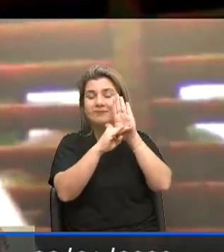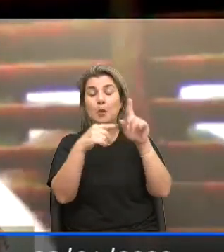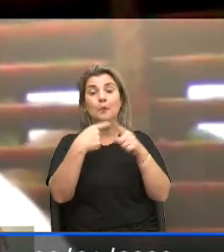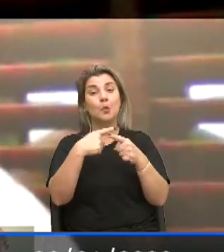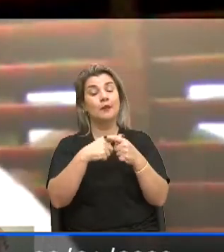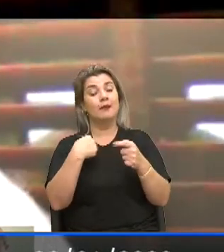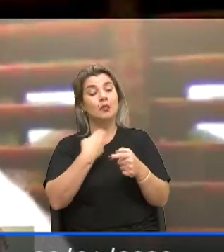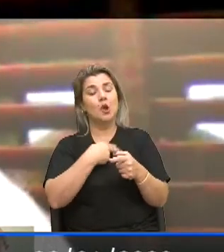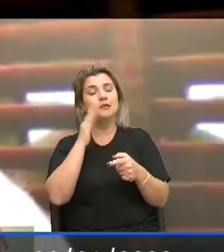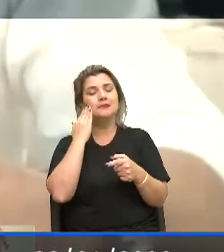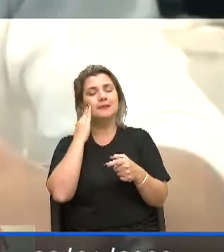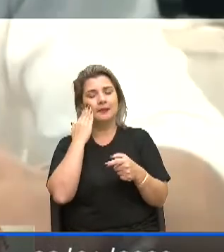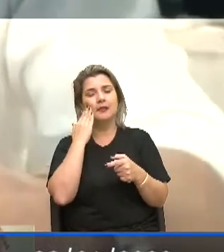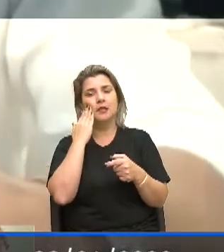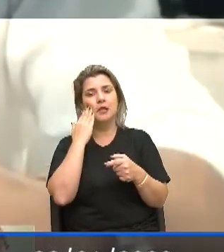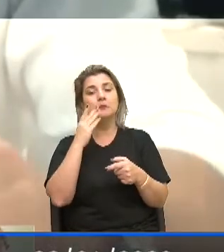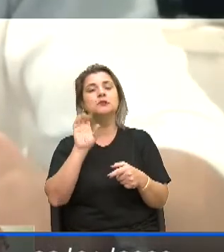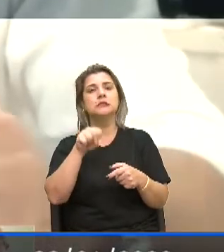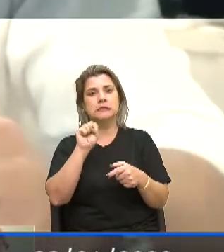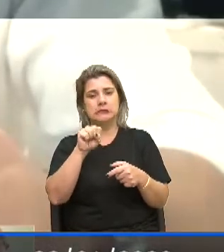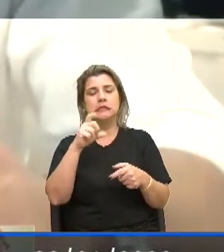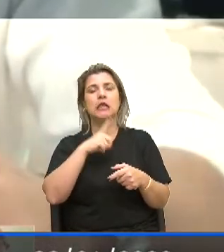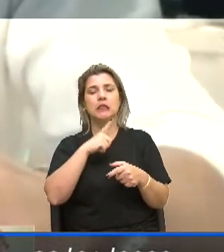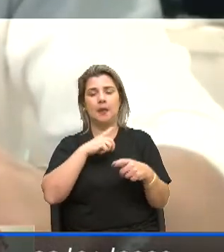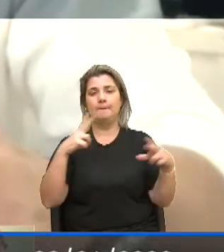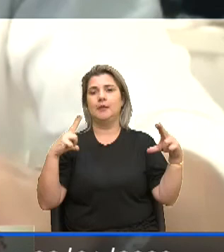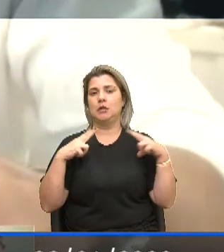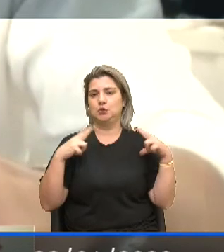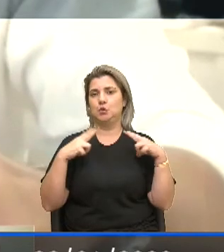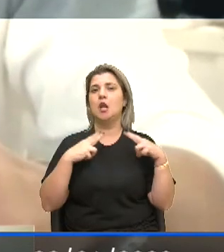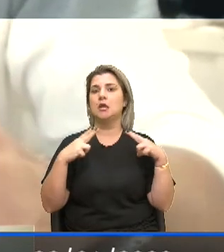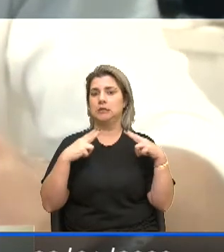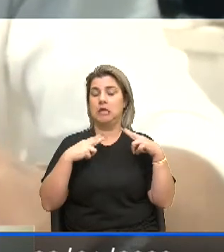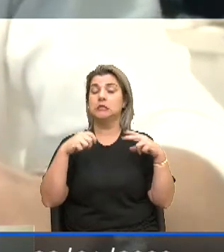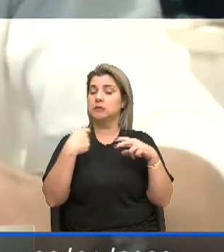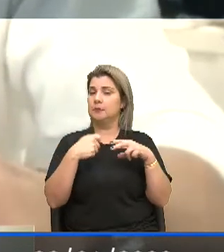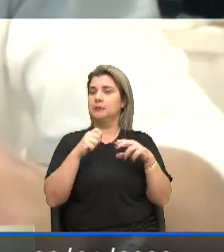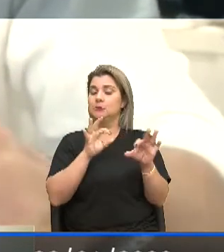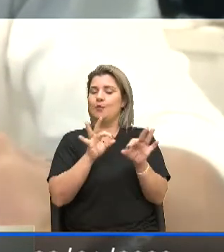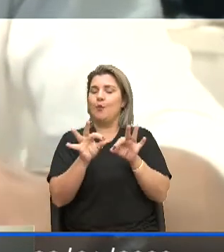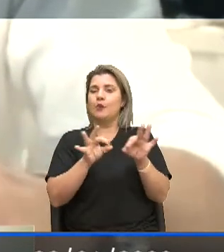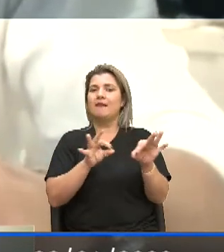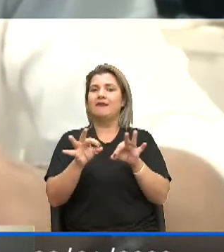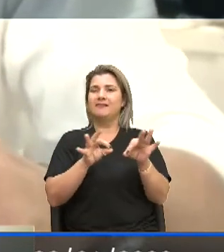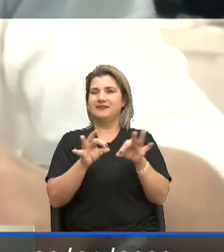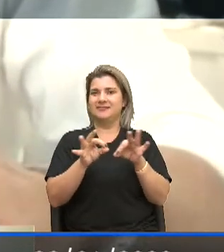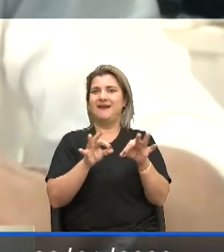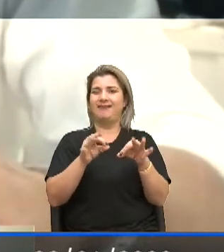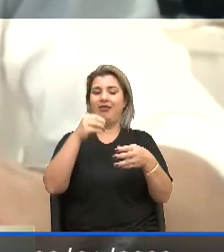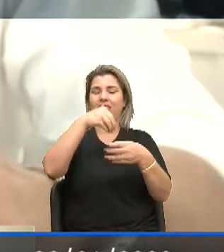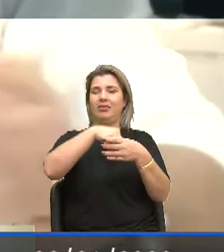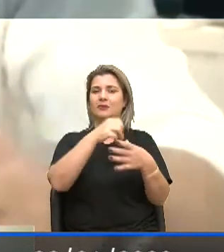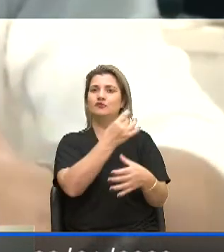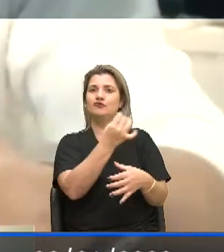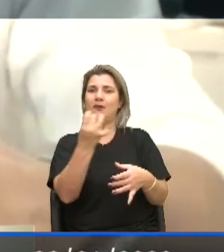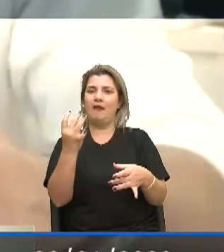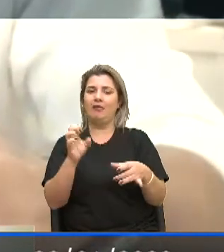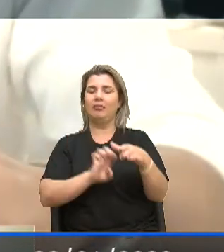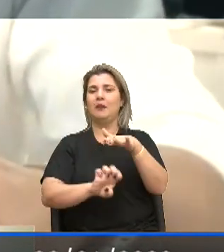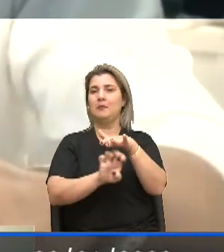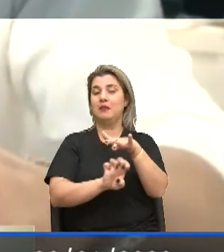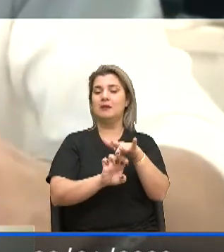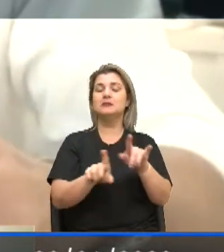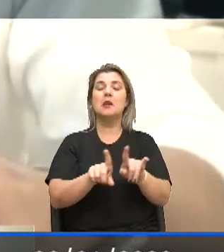existem particularidades e que precisarão ser feitas de acordo com o setor. Então, essa é a ideia. Mas nos colocamos aqui,